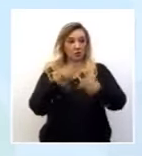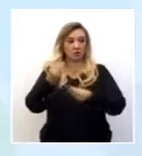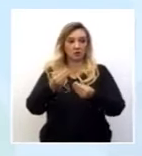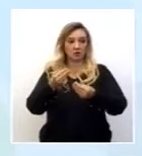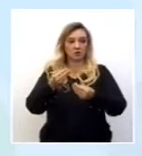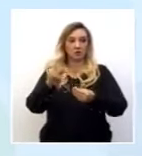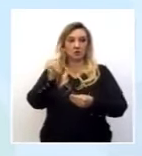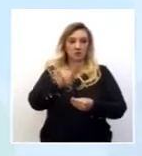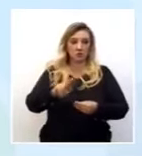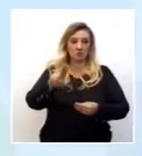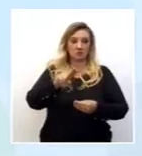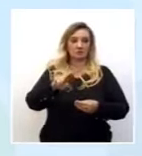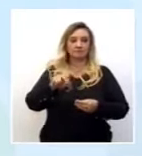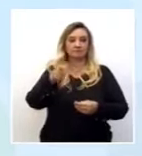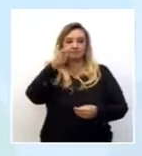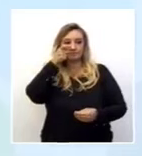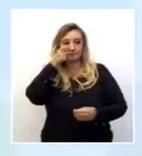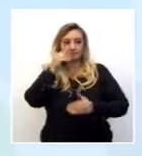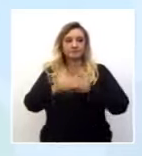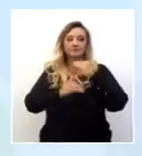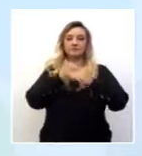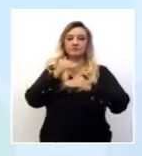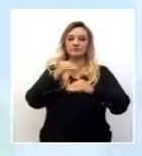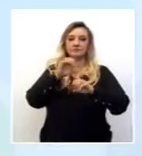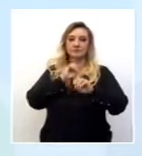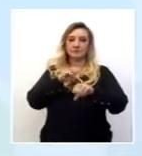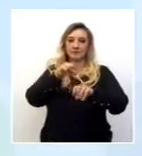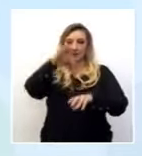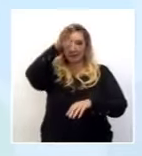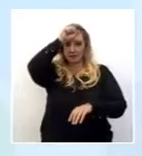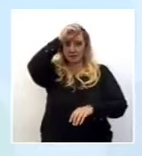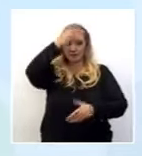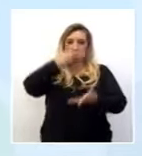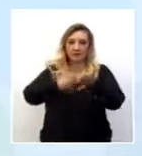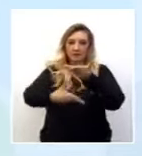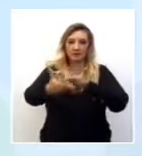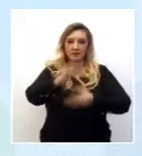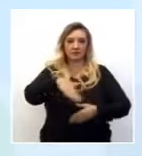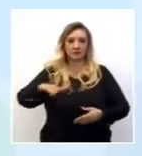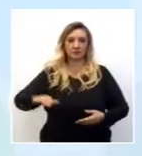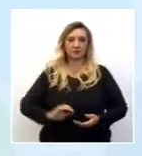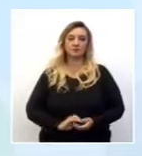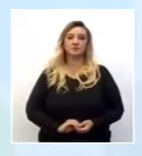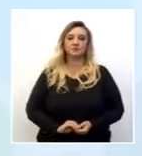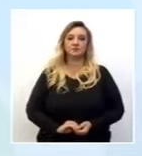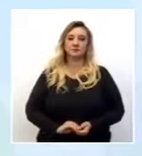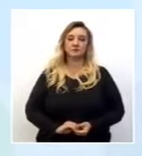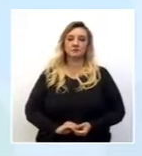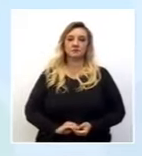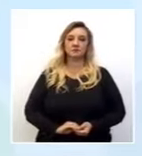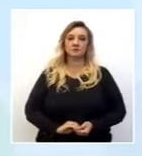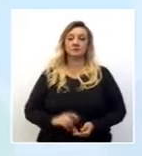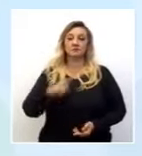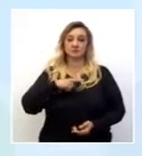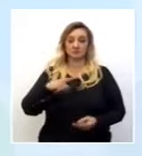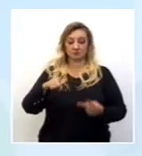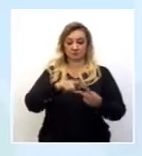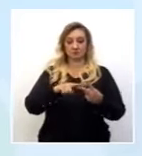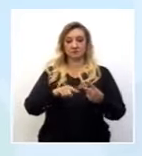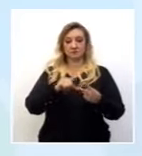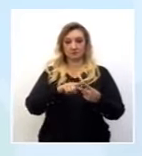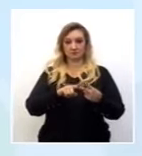ser trabalhada e acompanhada no processo de ensino e aprendizagem dos estudantes. Nós temos 2,